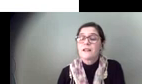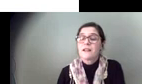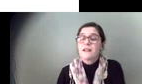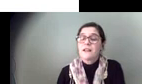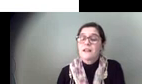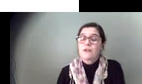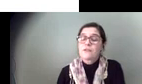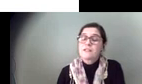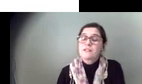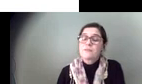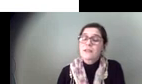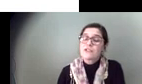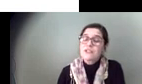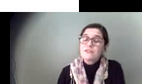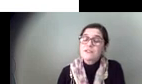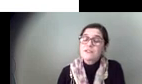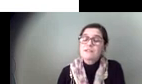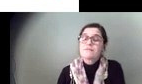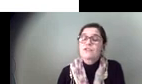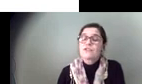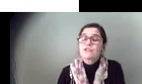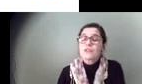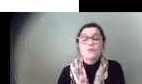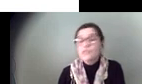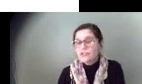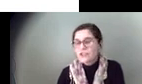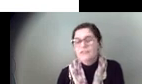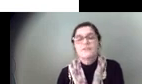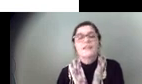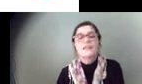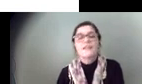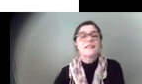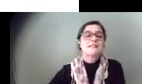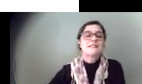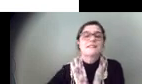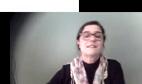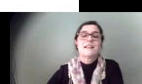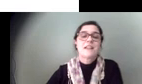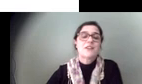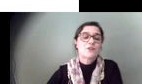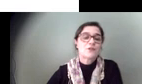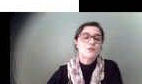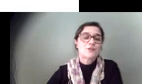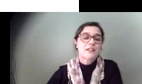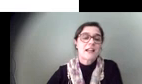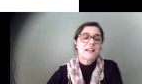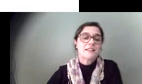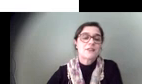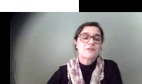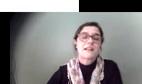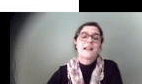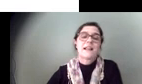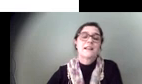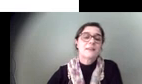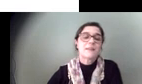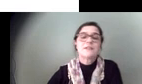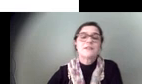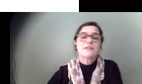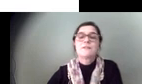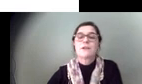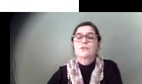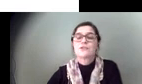novas expectativas. A gente tem um dia de cada vez, E é isso que nos fortalece e que nos alegra.